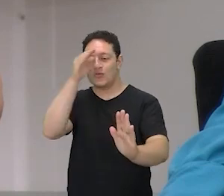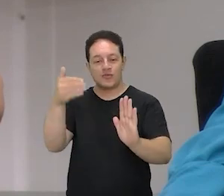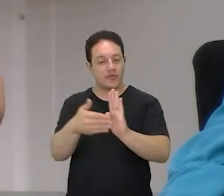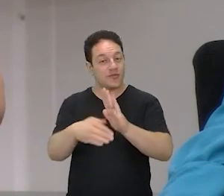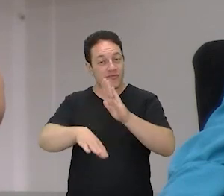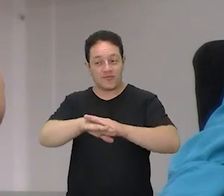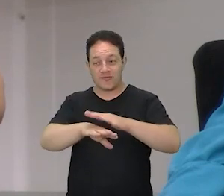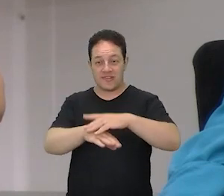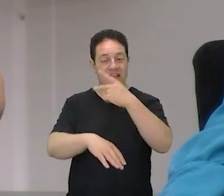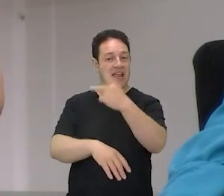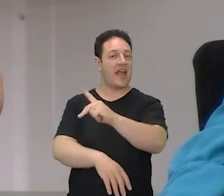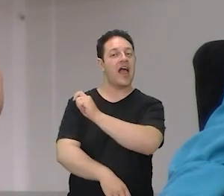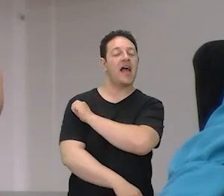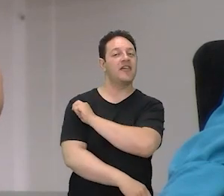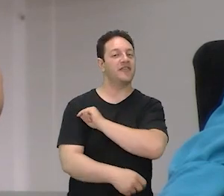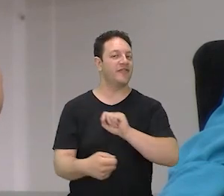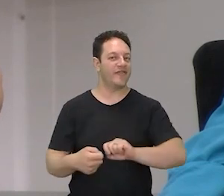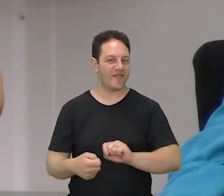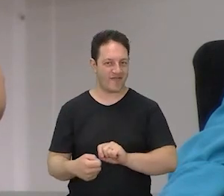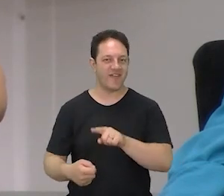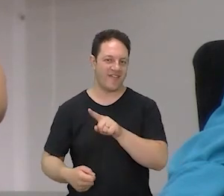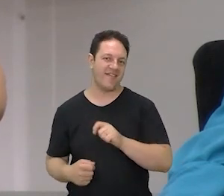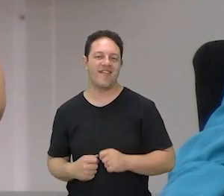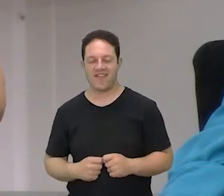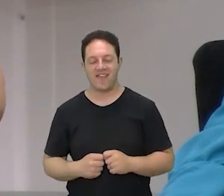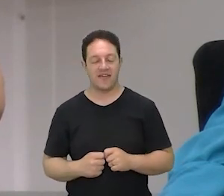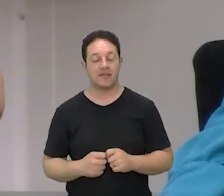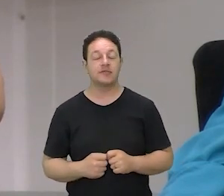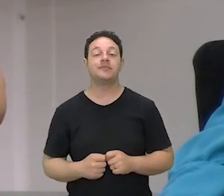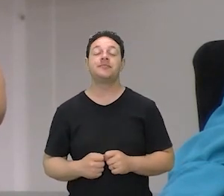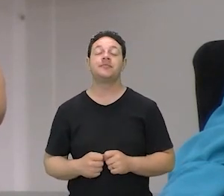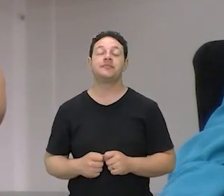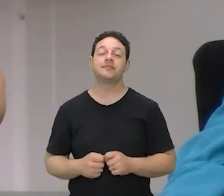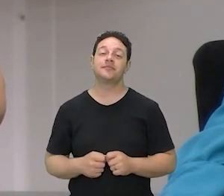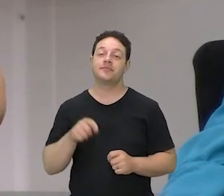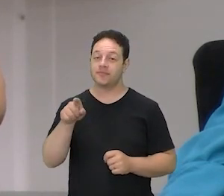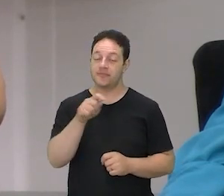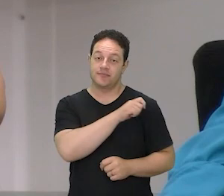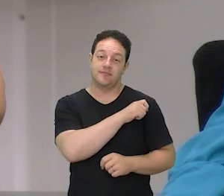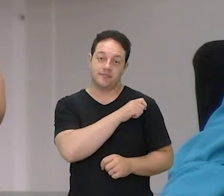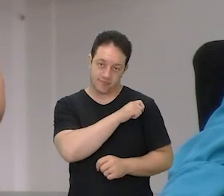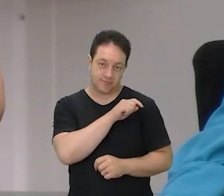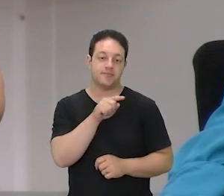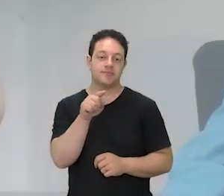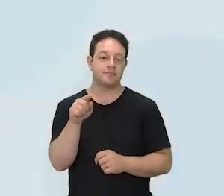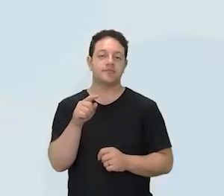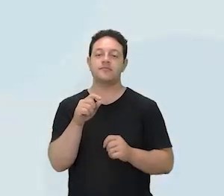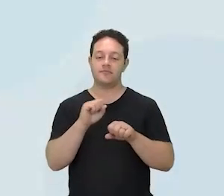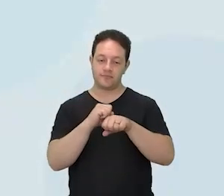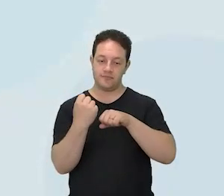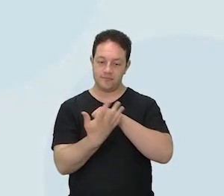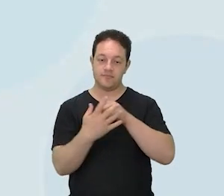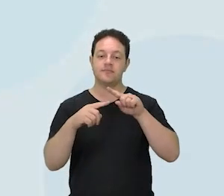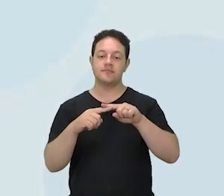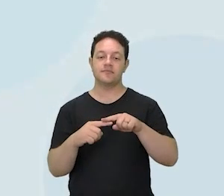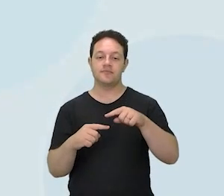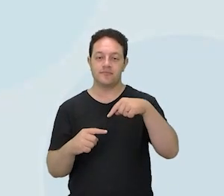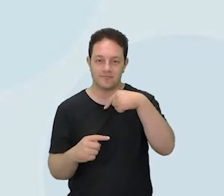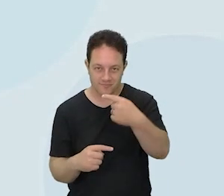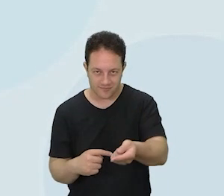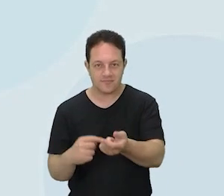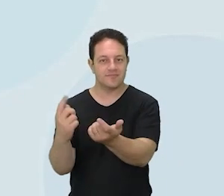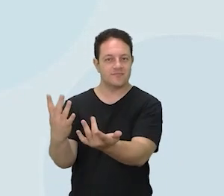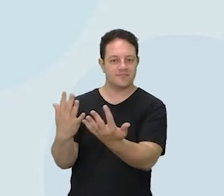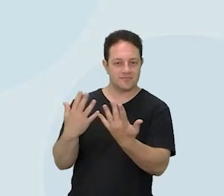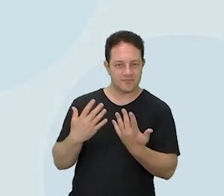pelos alunos. Recebemos os nossos alunos no momento pós-pandemia,